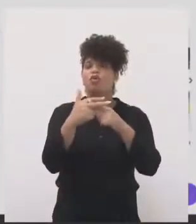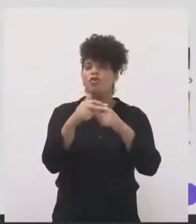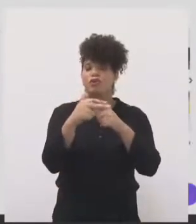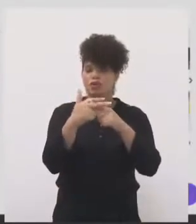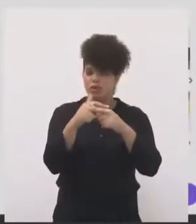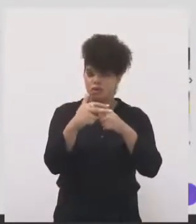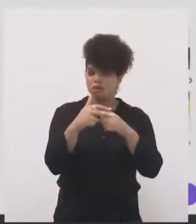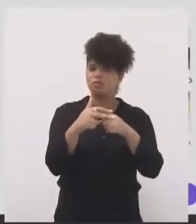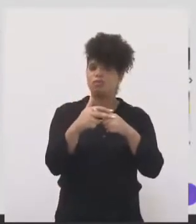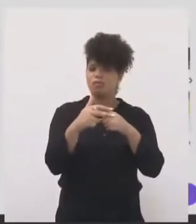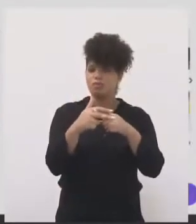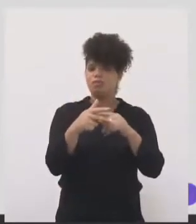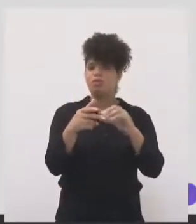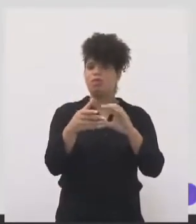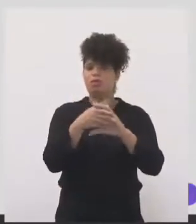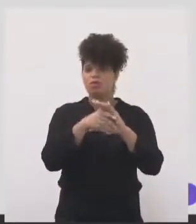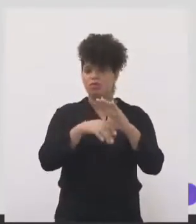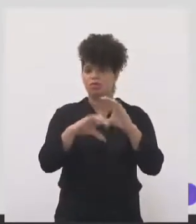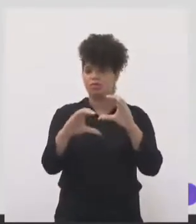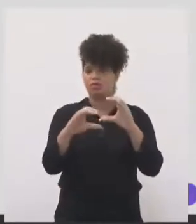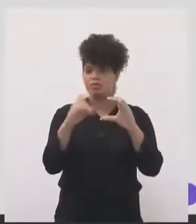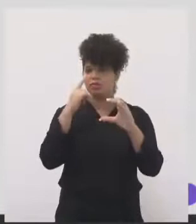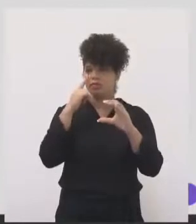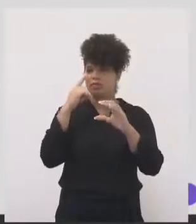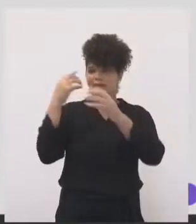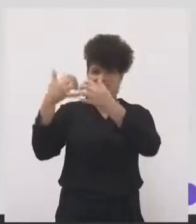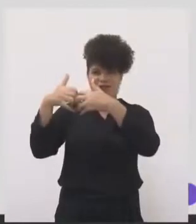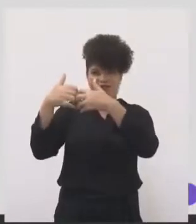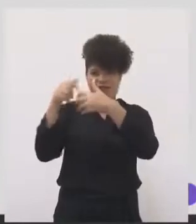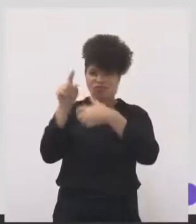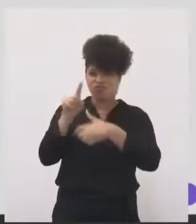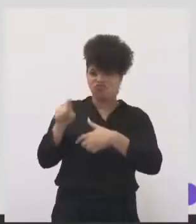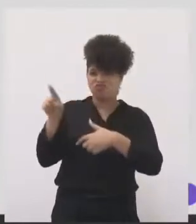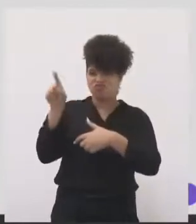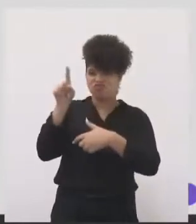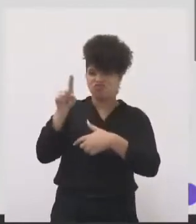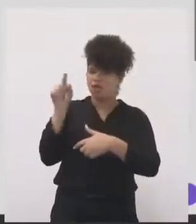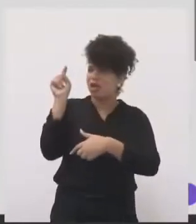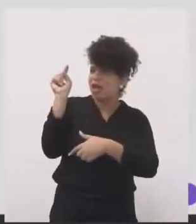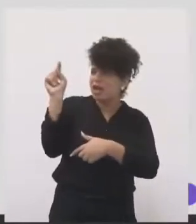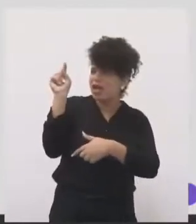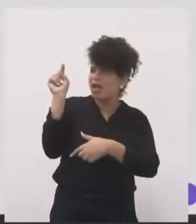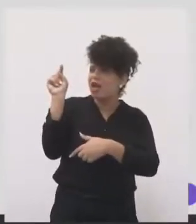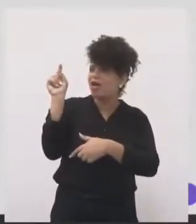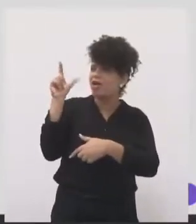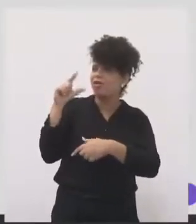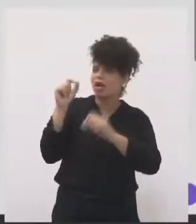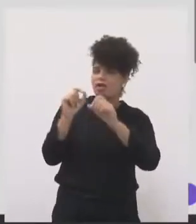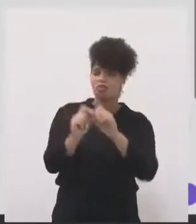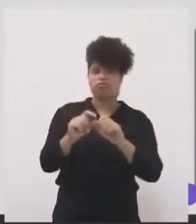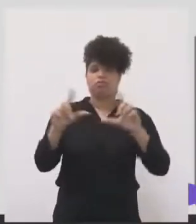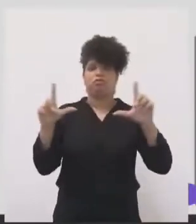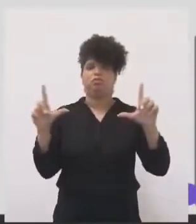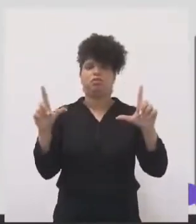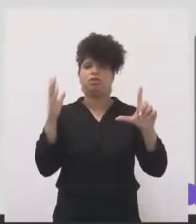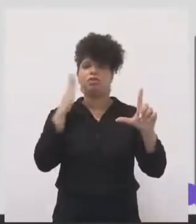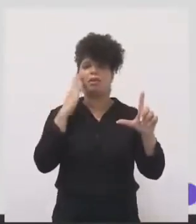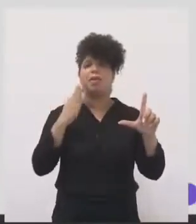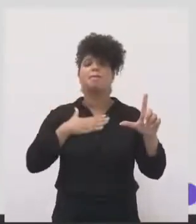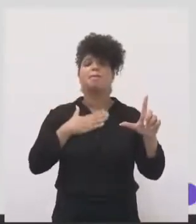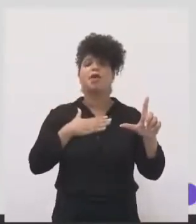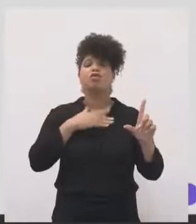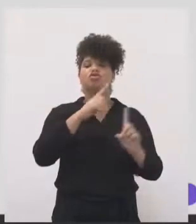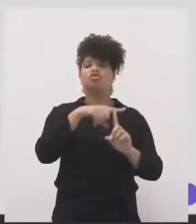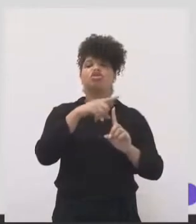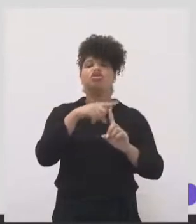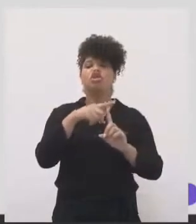veja lá na configuração, aqui na engrenagem, no canto superior, logo na engrenagem, eu tenho como ver o tipo de conta que eu